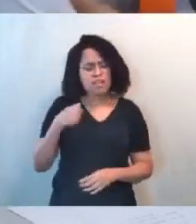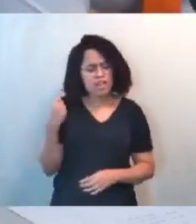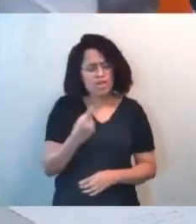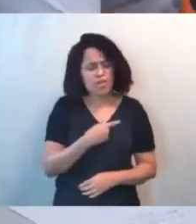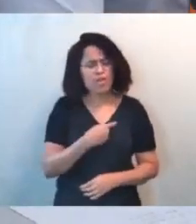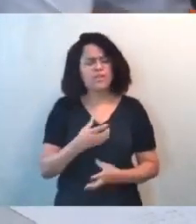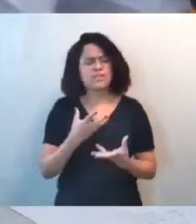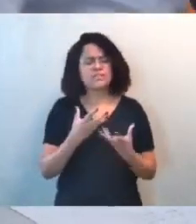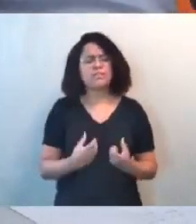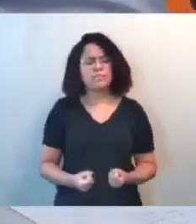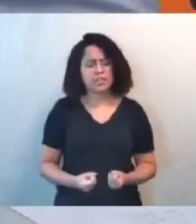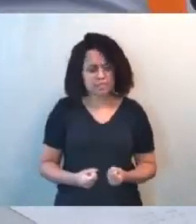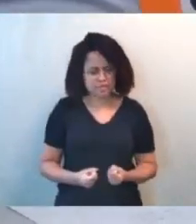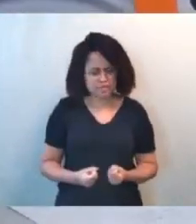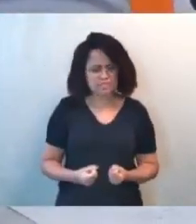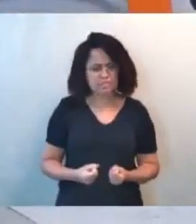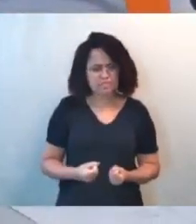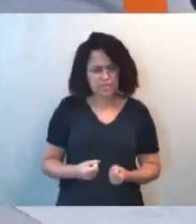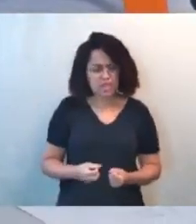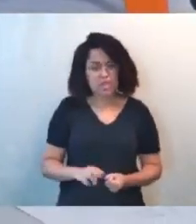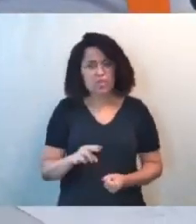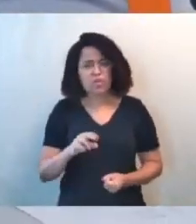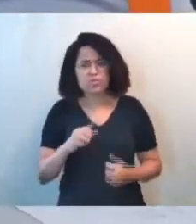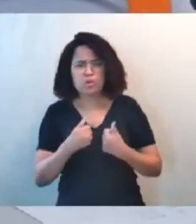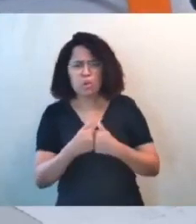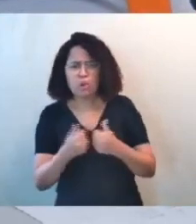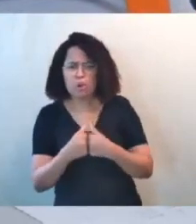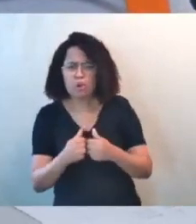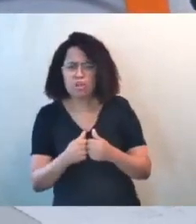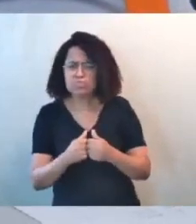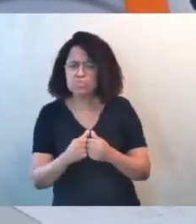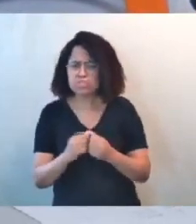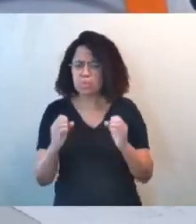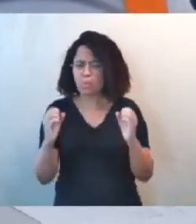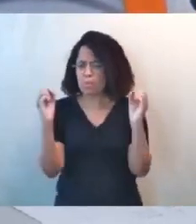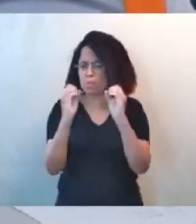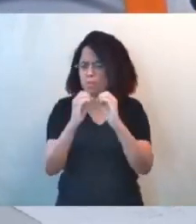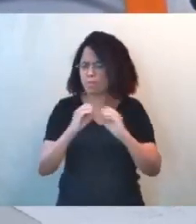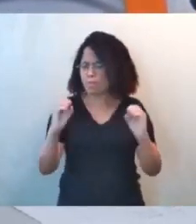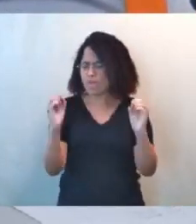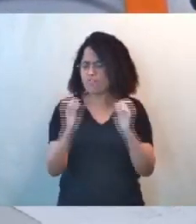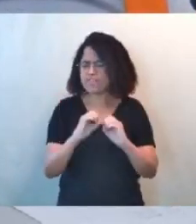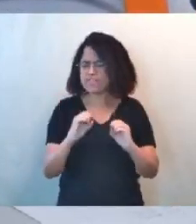circulando durante o dia, sem com os ônibus vazios, que a gente tem recebido também.